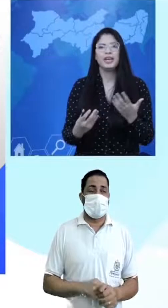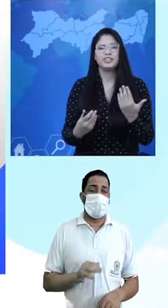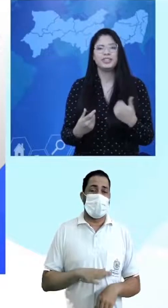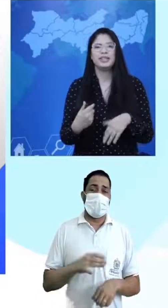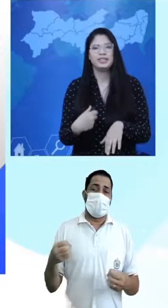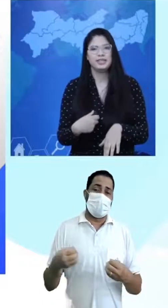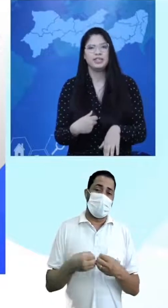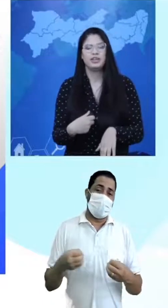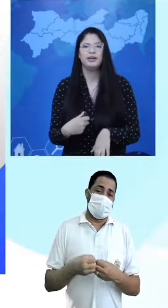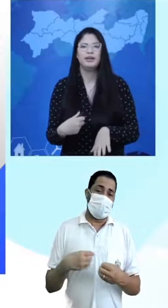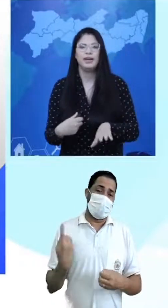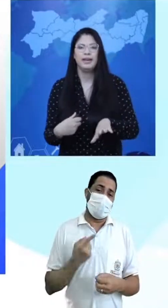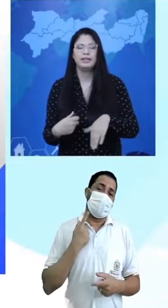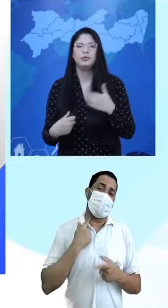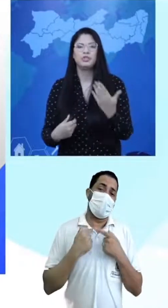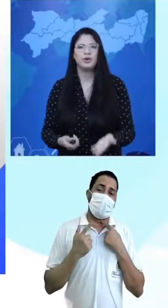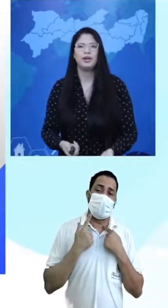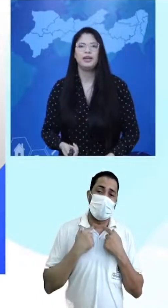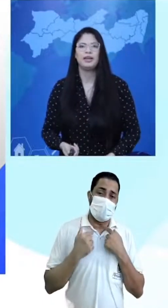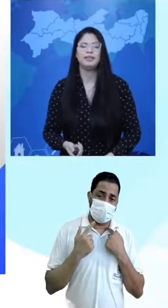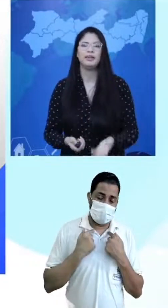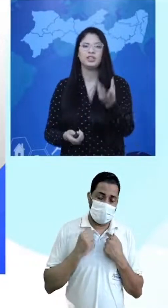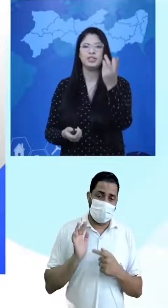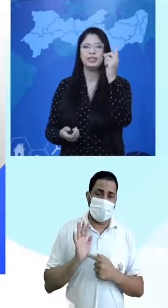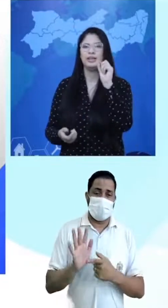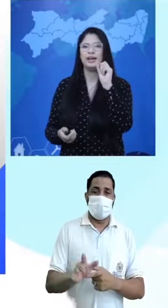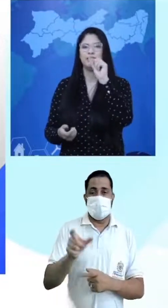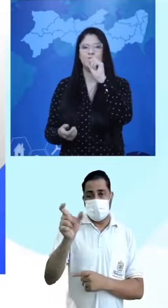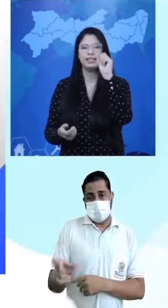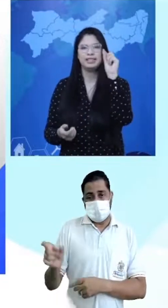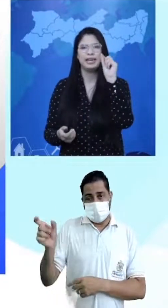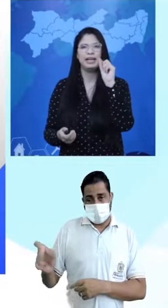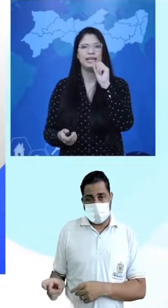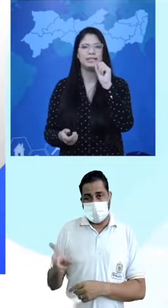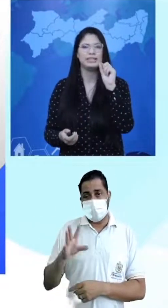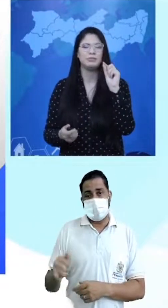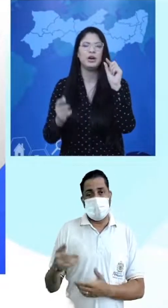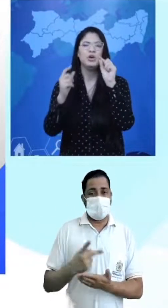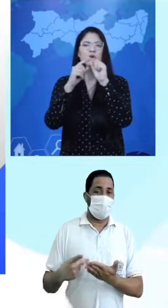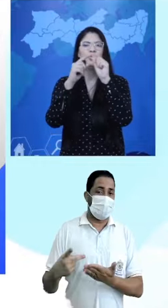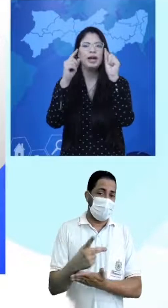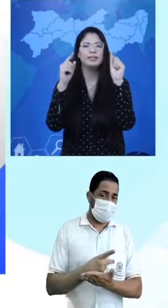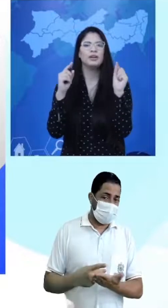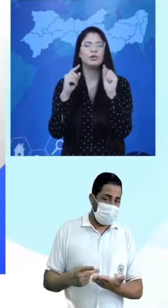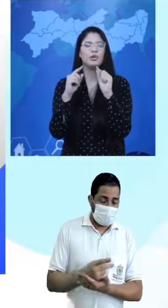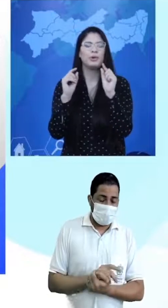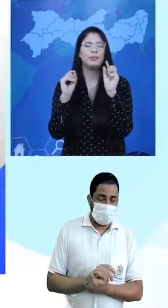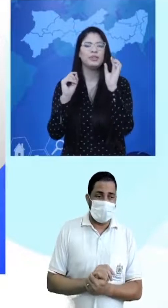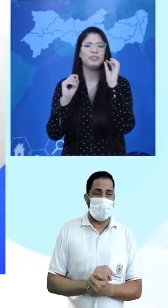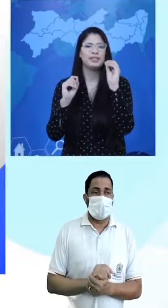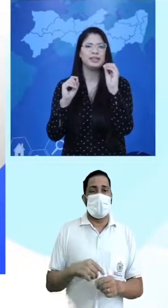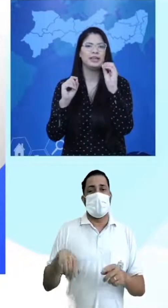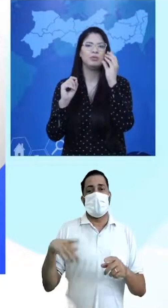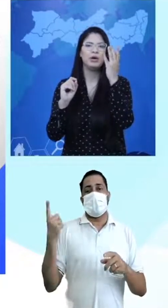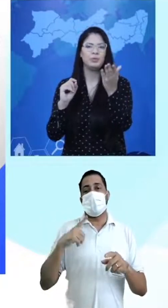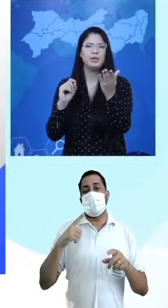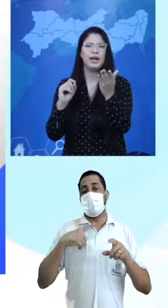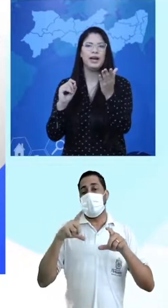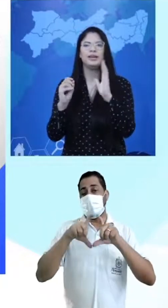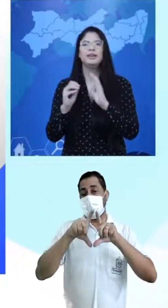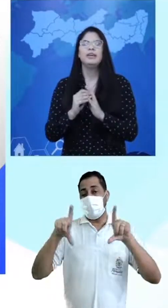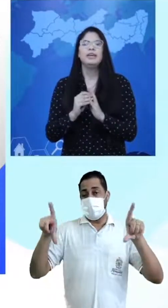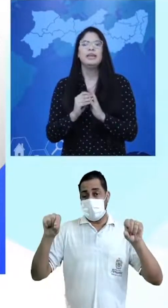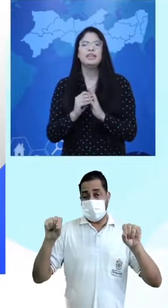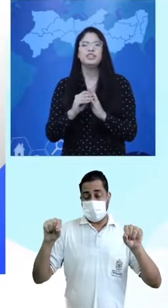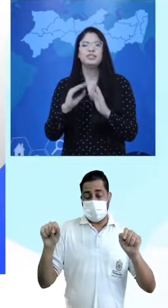do que a gente deseja demonstrar ao cliente. Então, a gente vai desenhar ali acima um retângulo para poder fazer uma